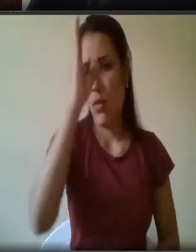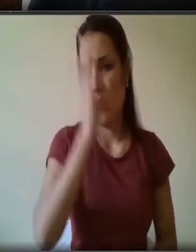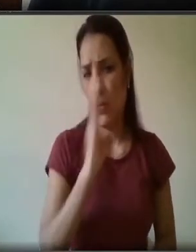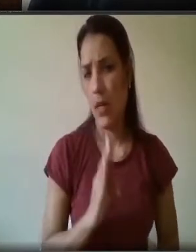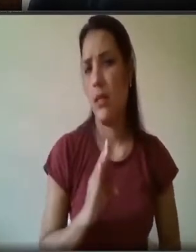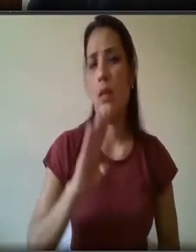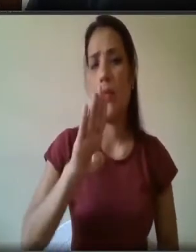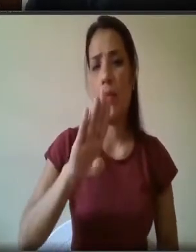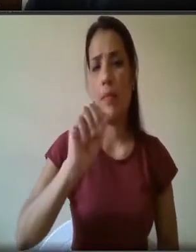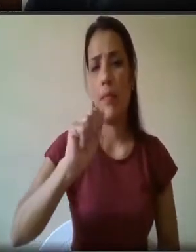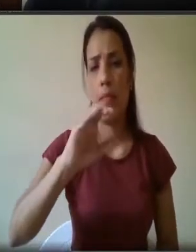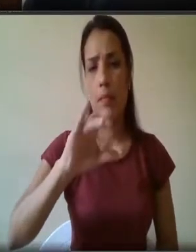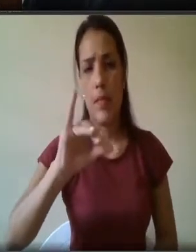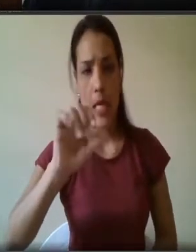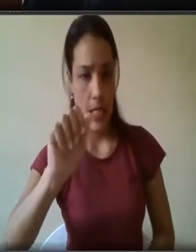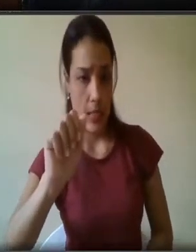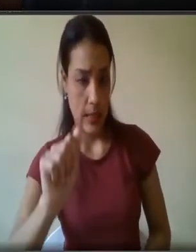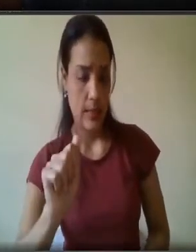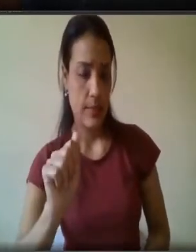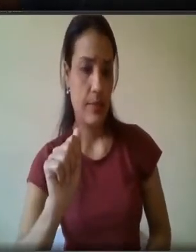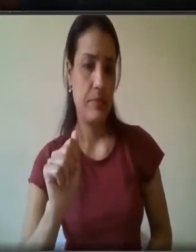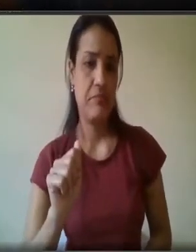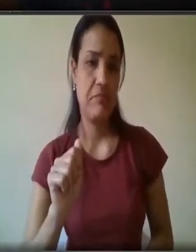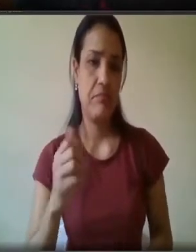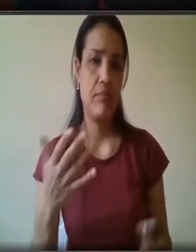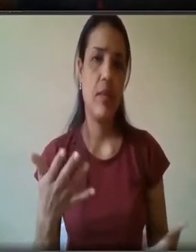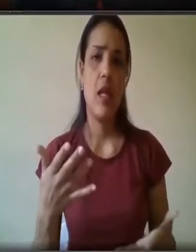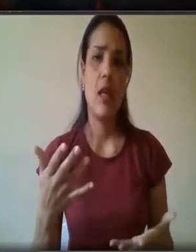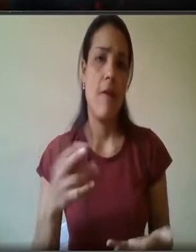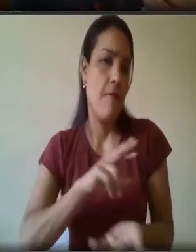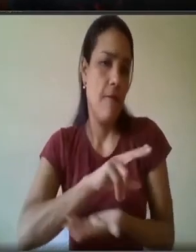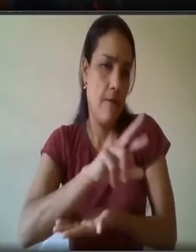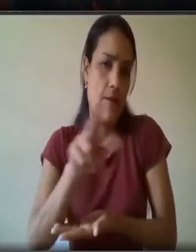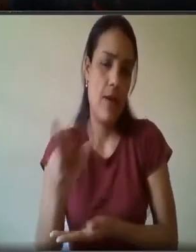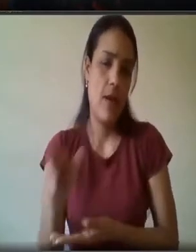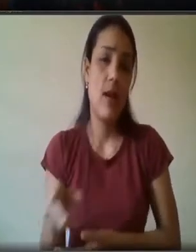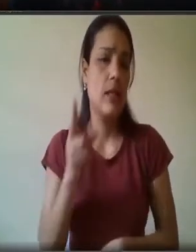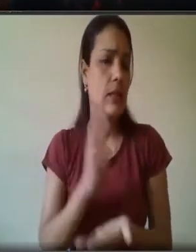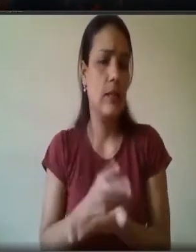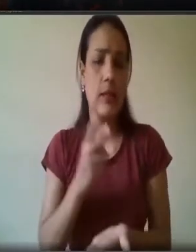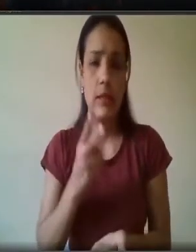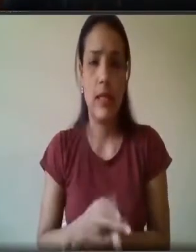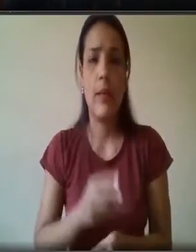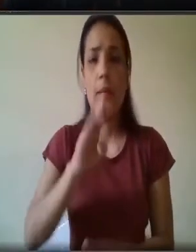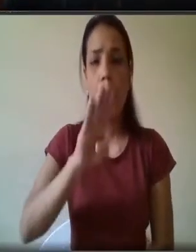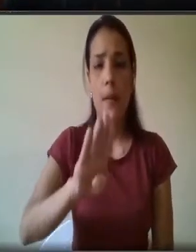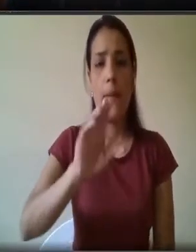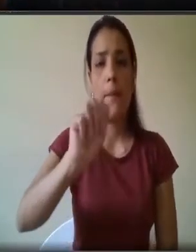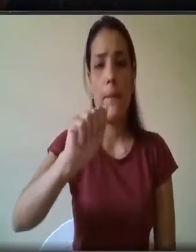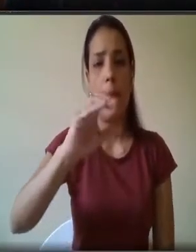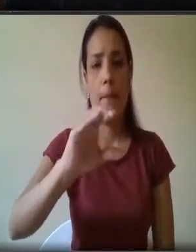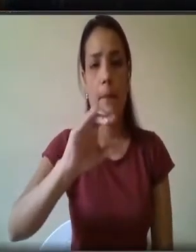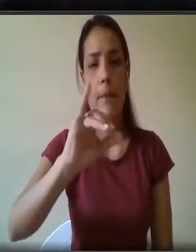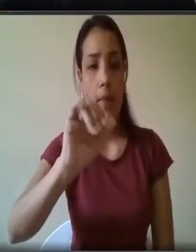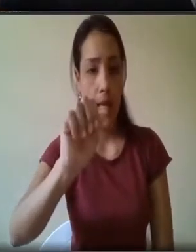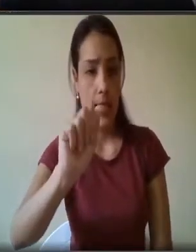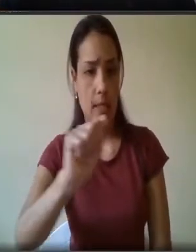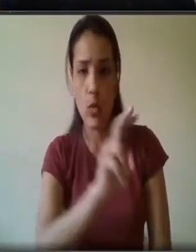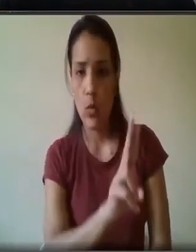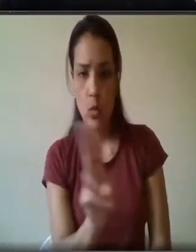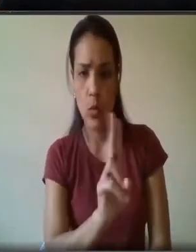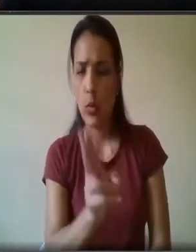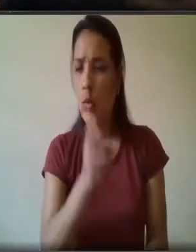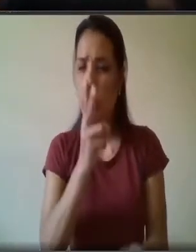bacia do Recôncavo Baiano, bacia de Santos, vejam que é sempre bacia, bacia. Mesmo que o pré-sal não